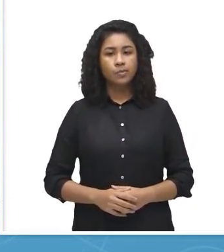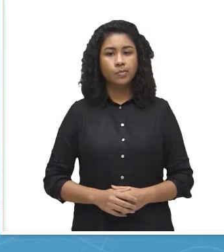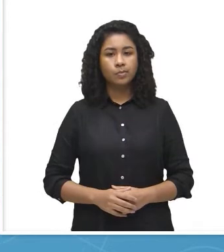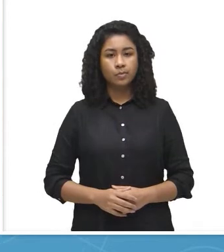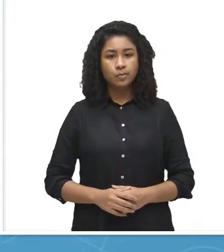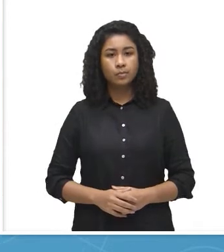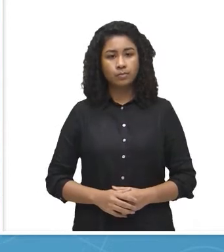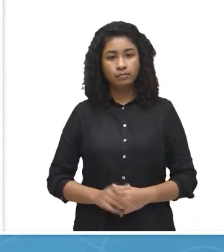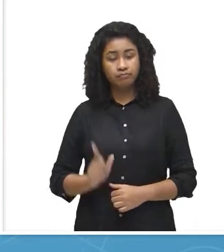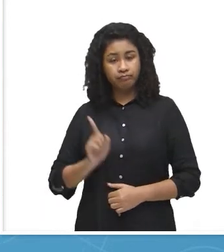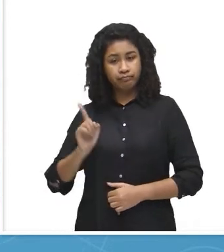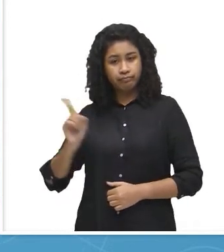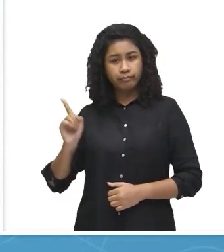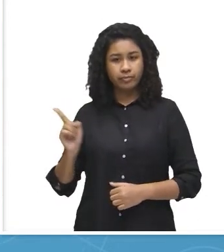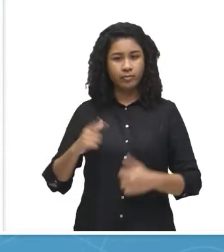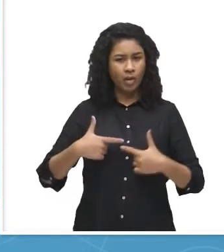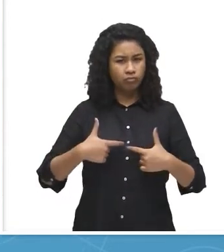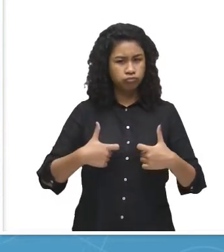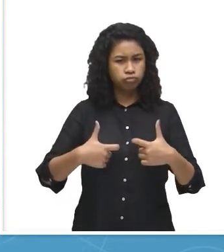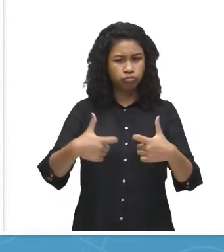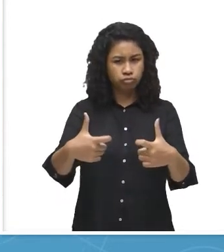Essa guerra de trincheira, galerinha, ela